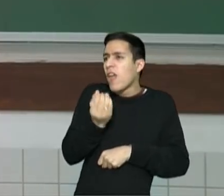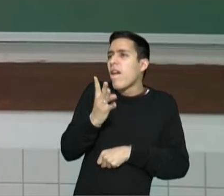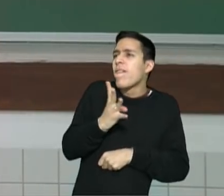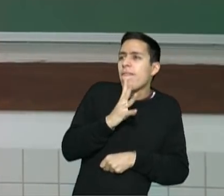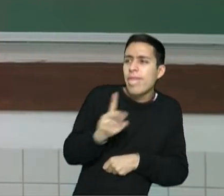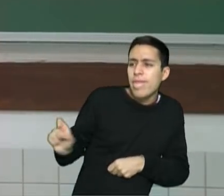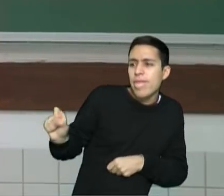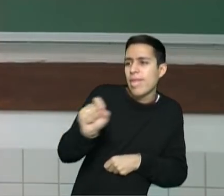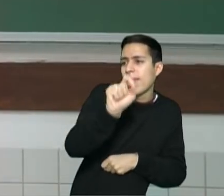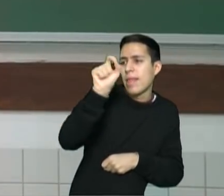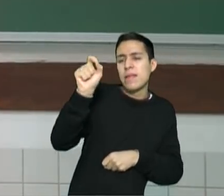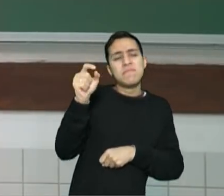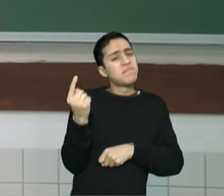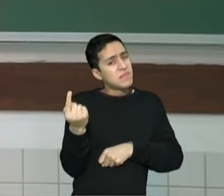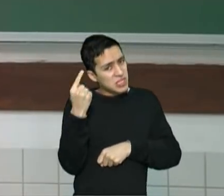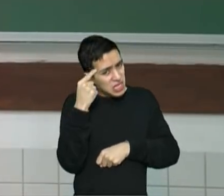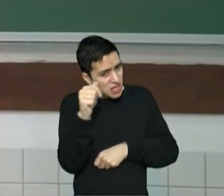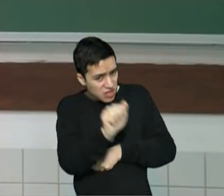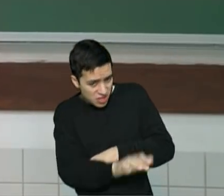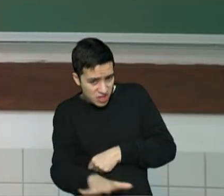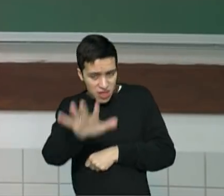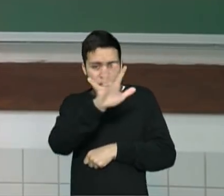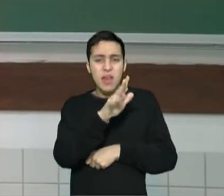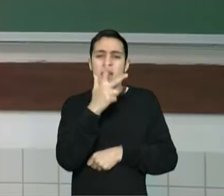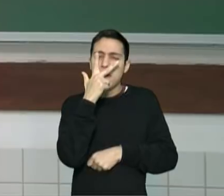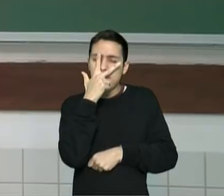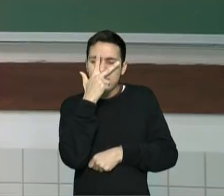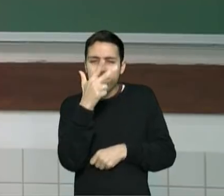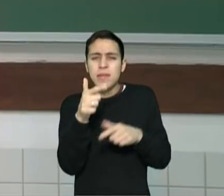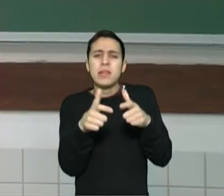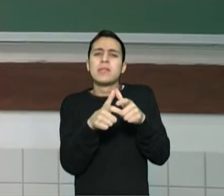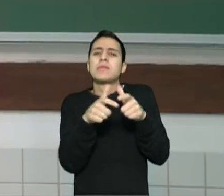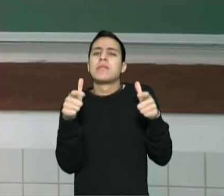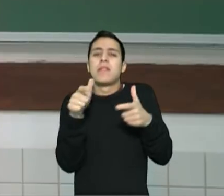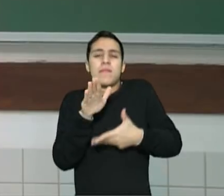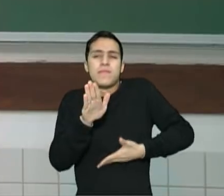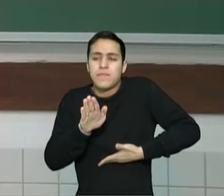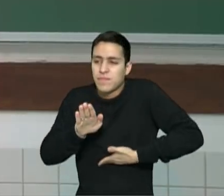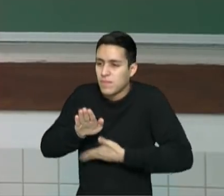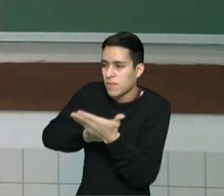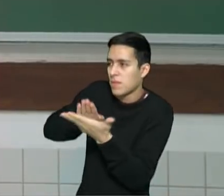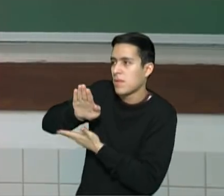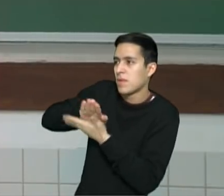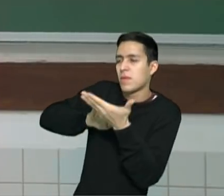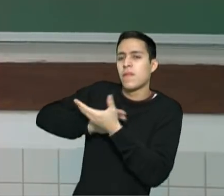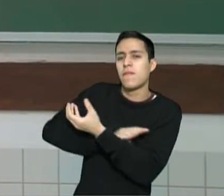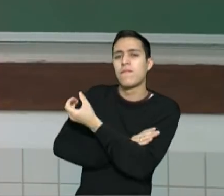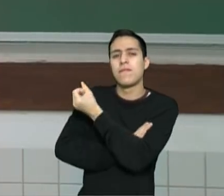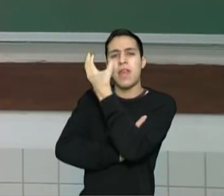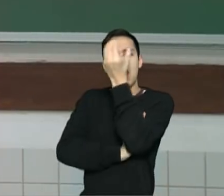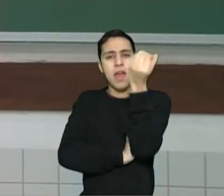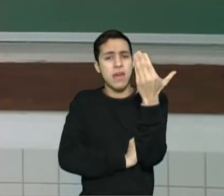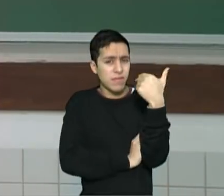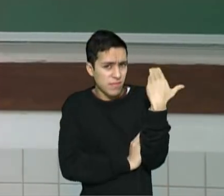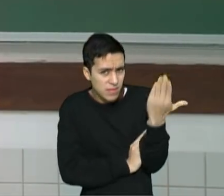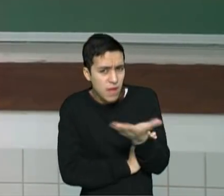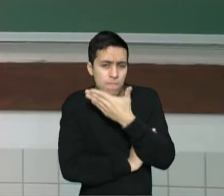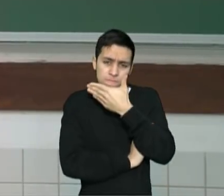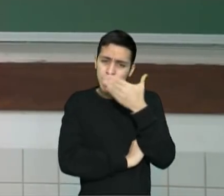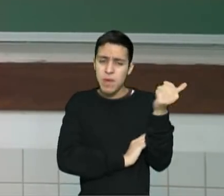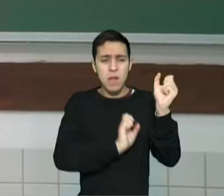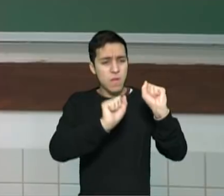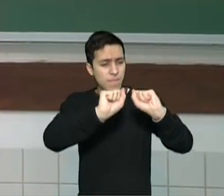termos exponenciais cresce muito a situação de viagem pelo mundo. Então, quanto mais harmônico for o